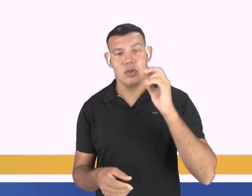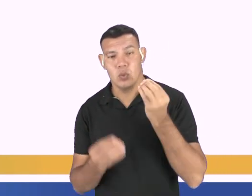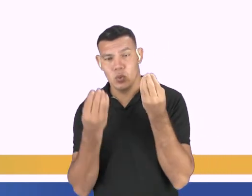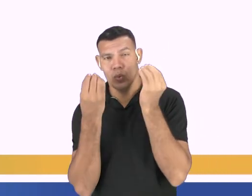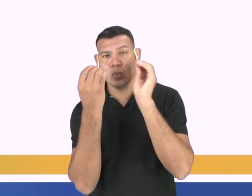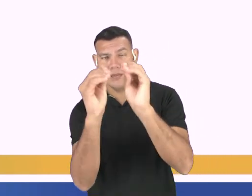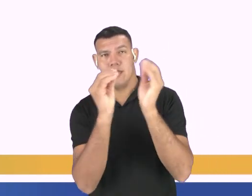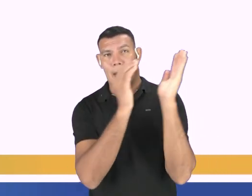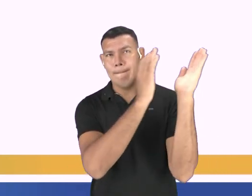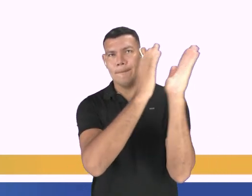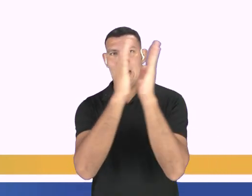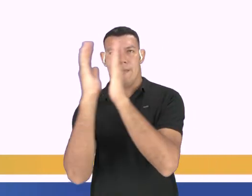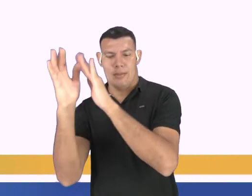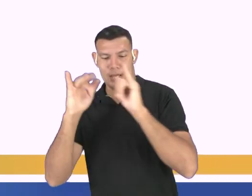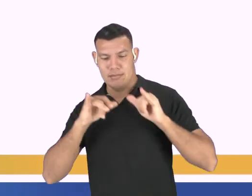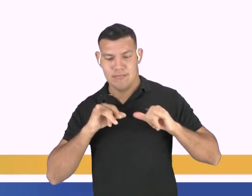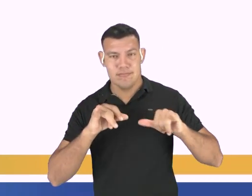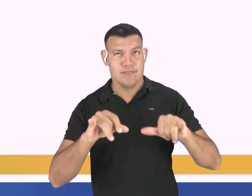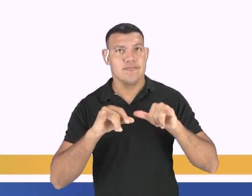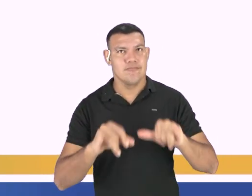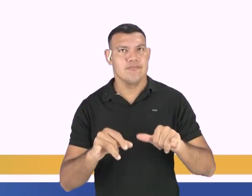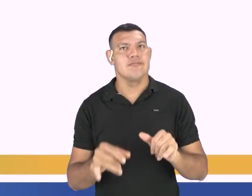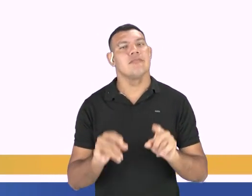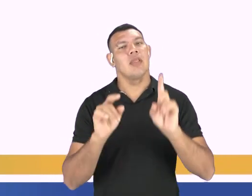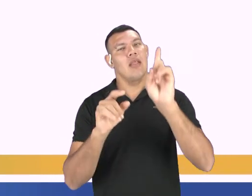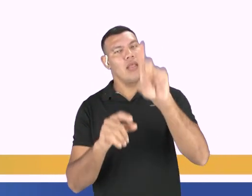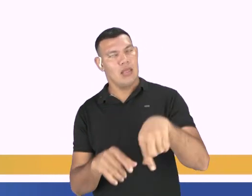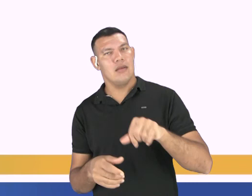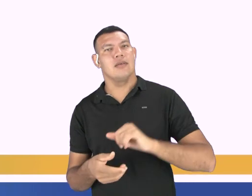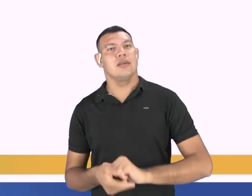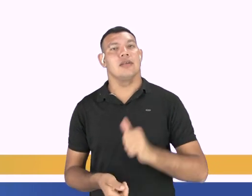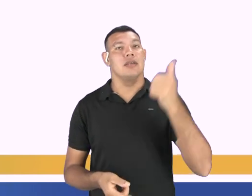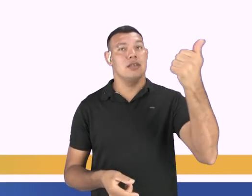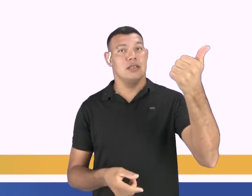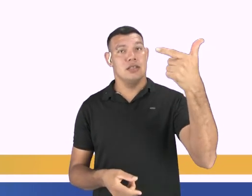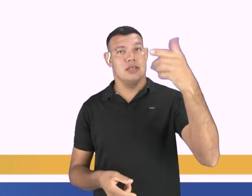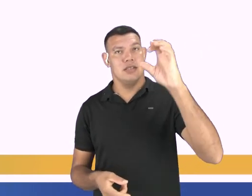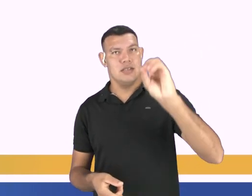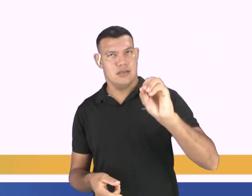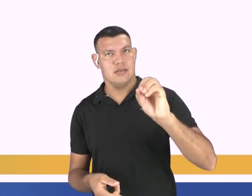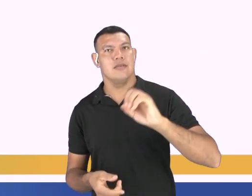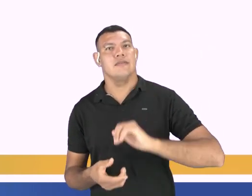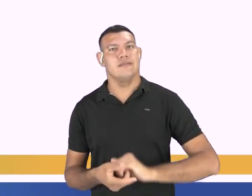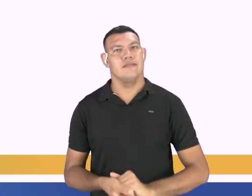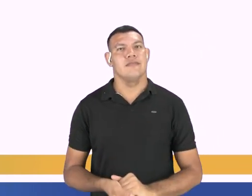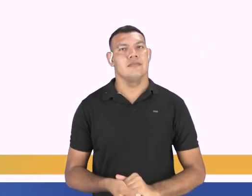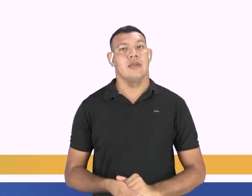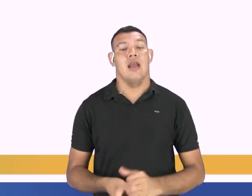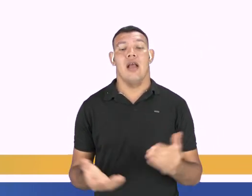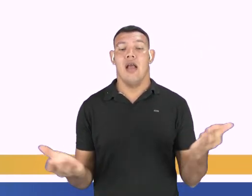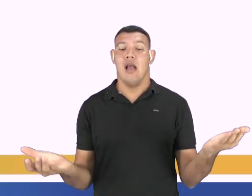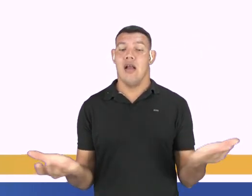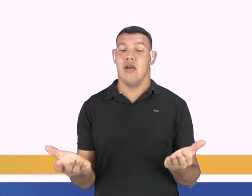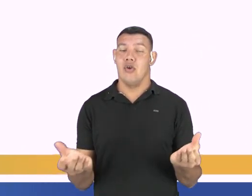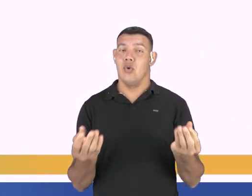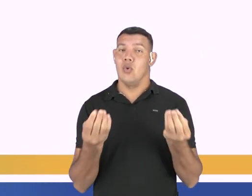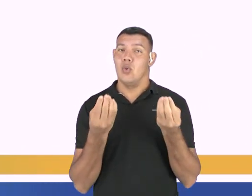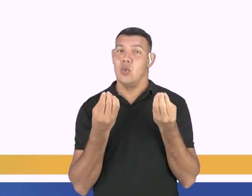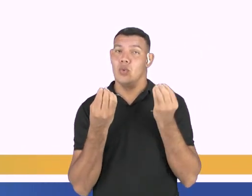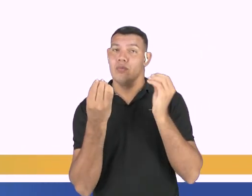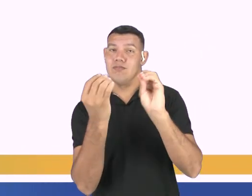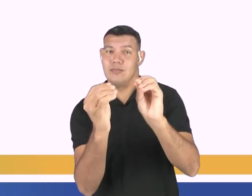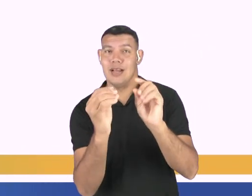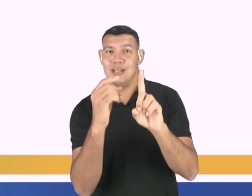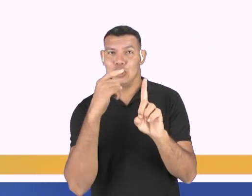detergentes do supermercado de José é o 120. Mas falta ainda acrescentarmos, né, aquele detergente que sempre